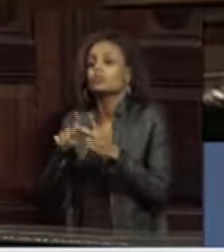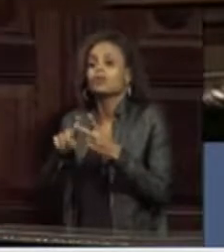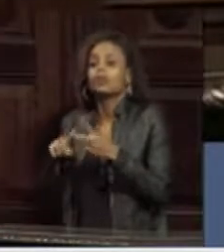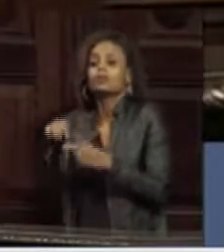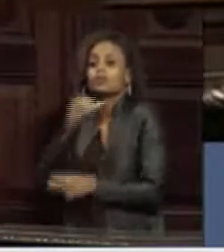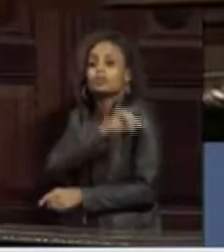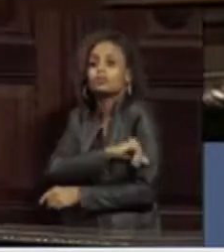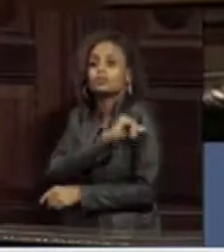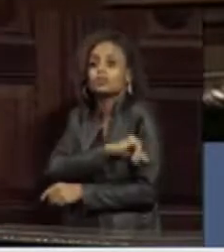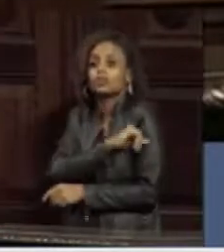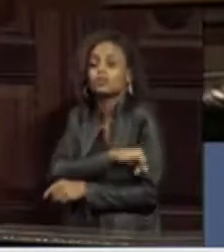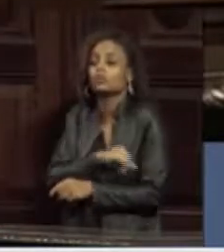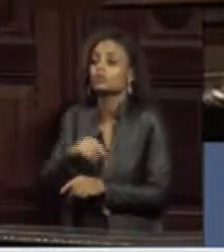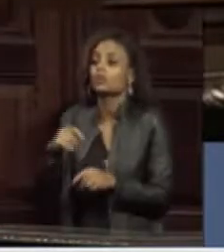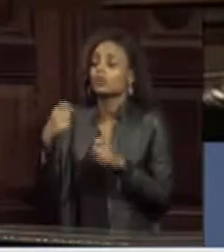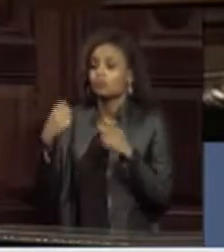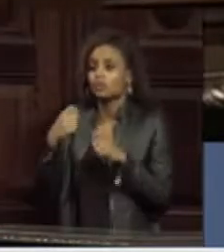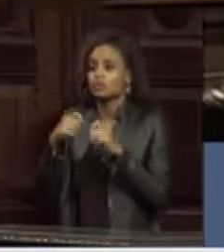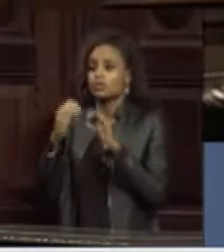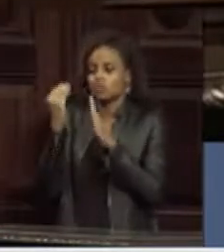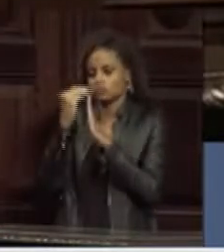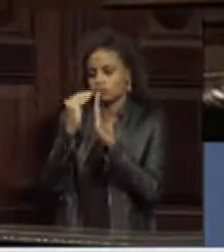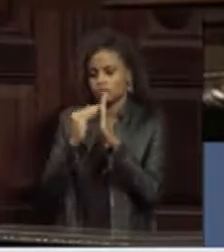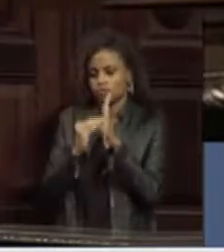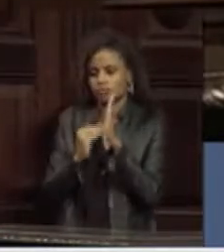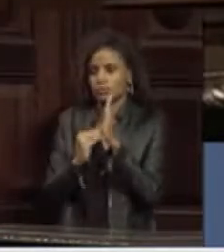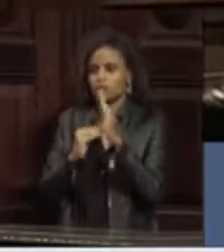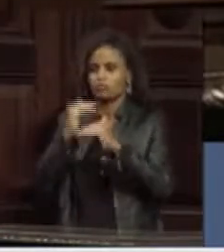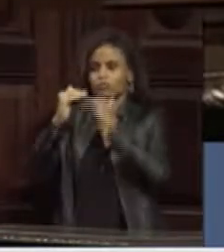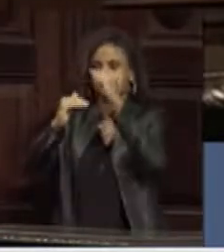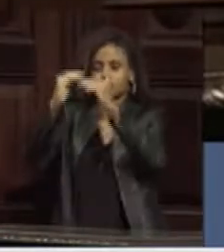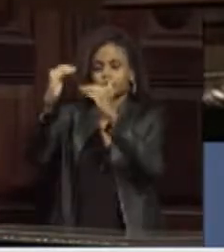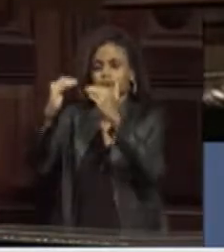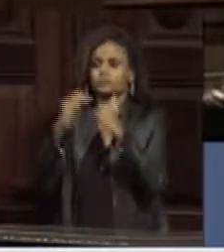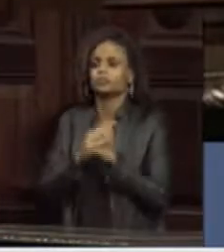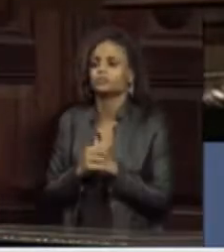plano de recuperação baseado na